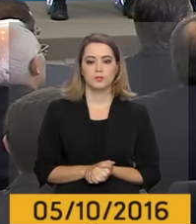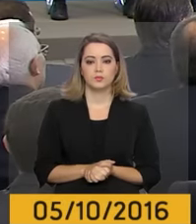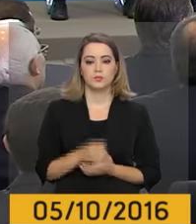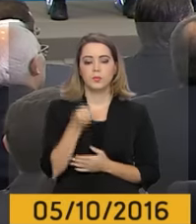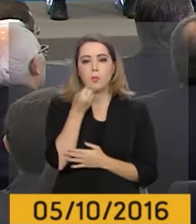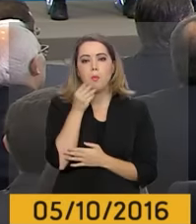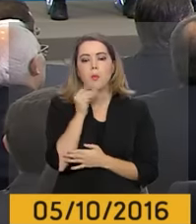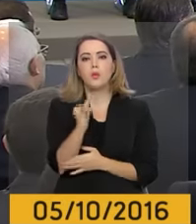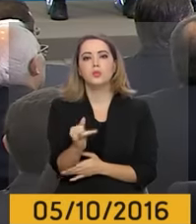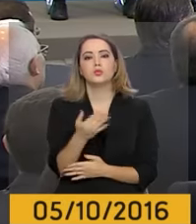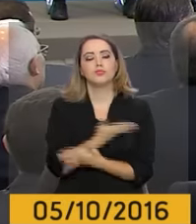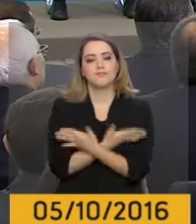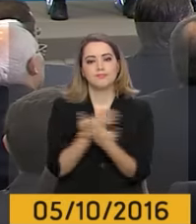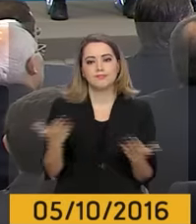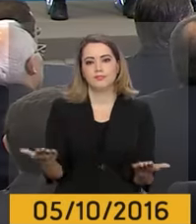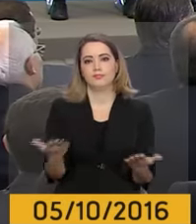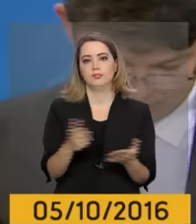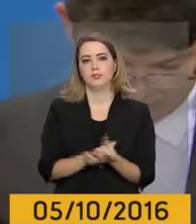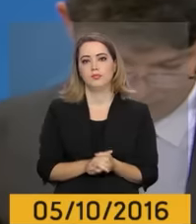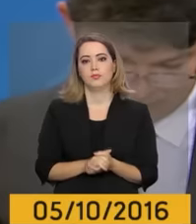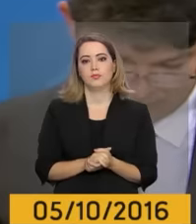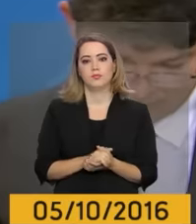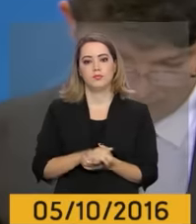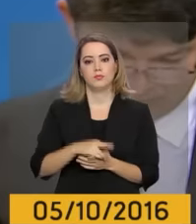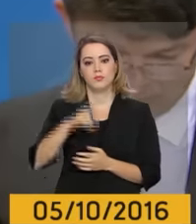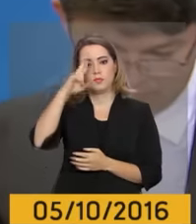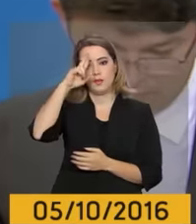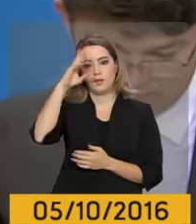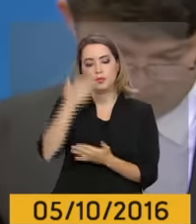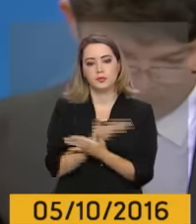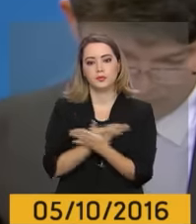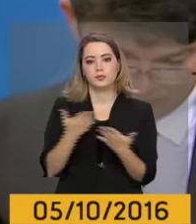Bom dia a todos presentes, autoridades,